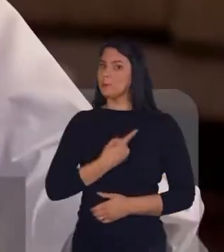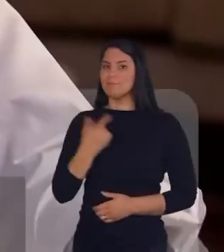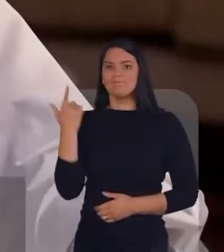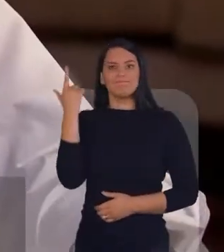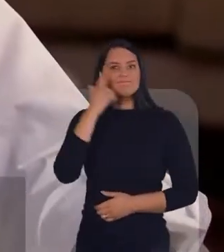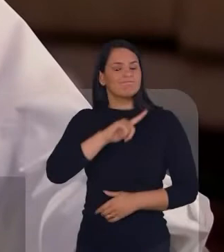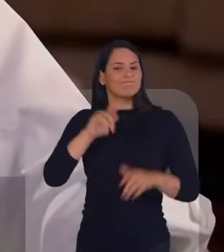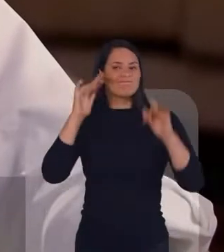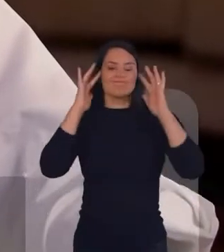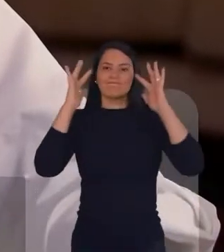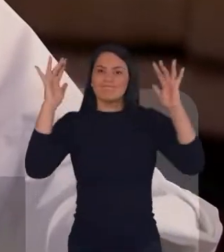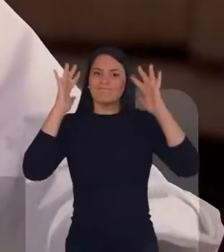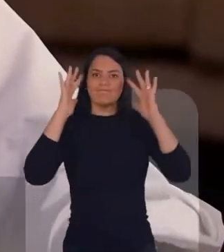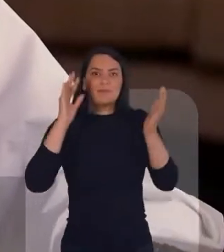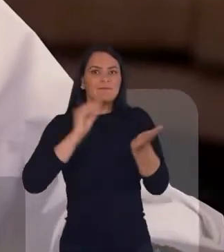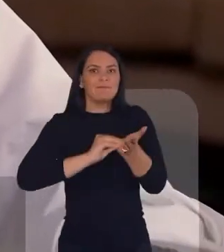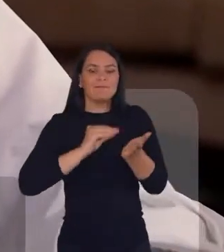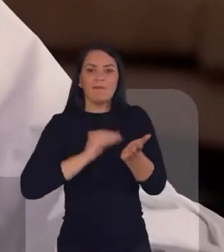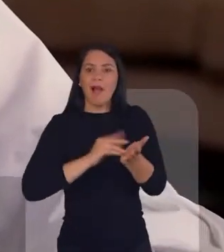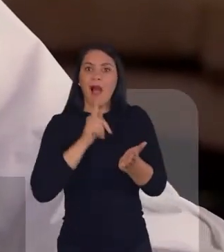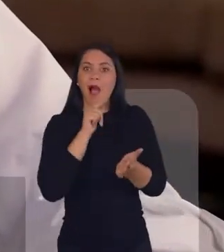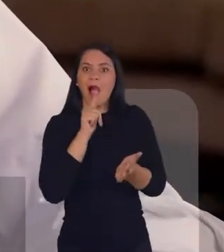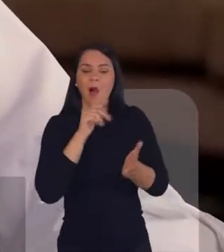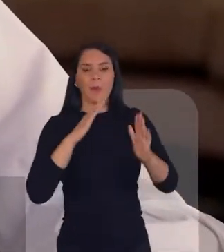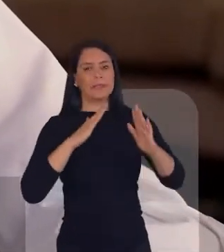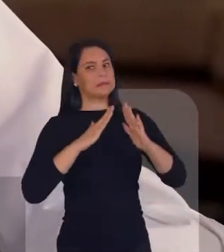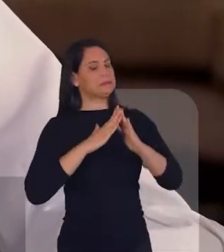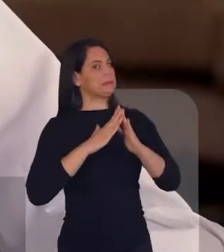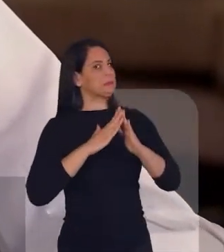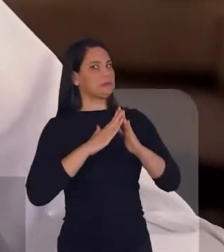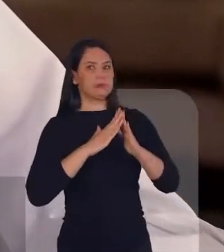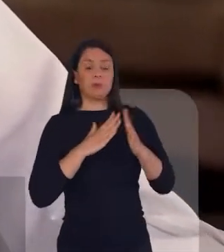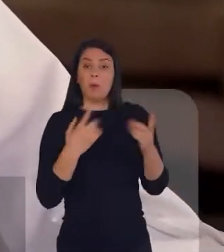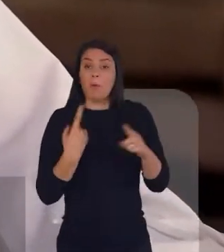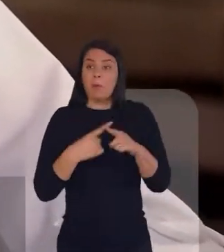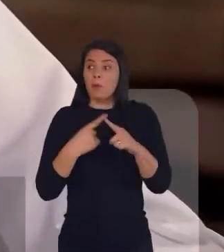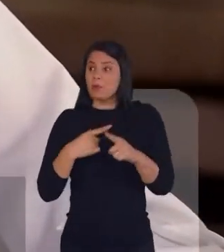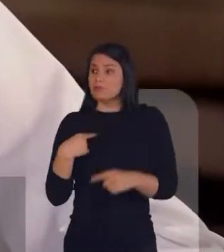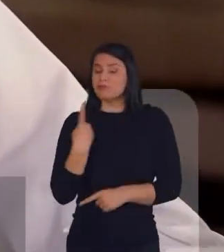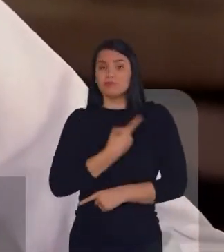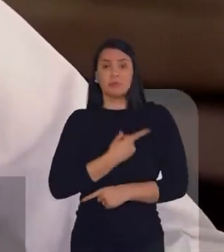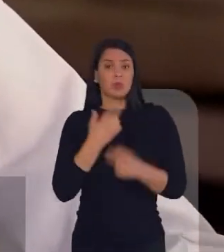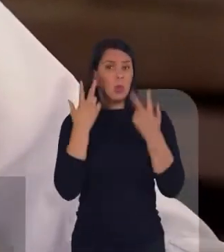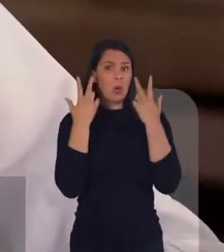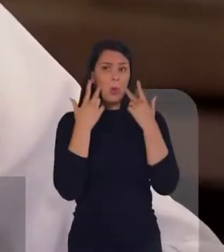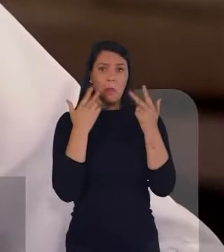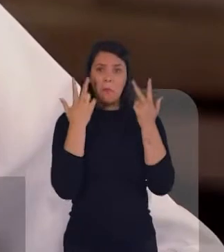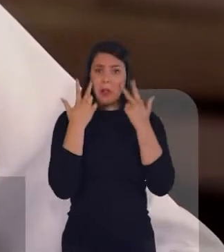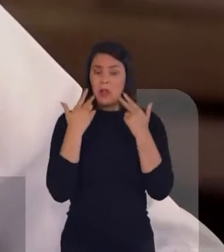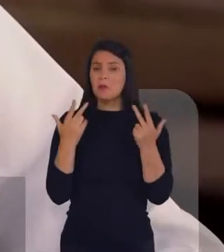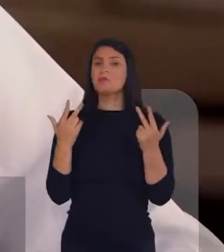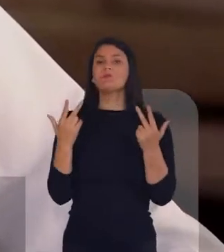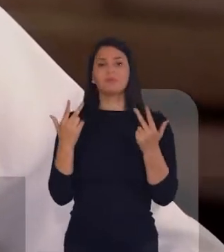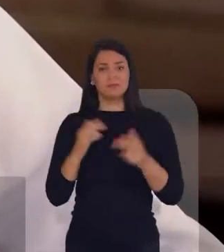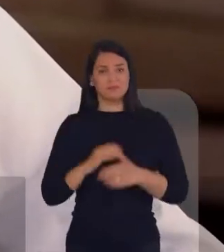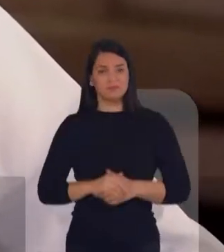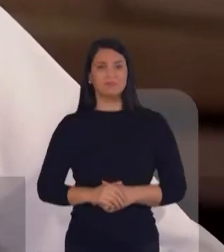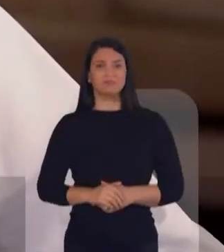ricos. A gente não imagina faltar água em casa. E porque é uma coisa tão comum, tão